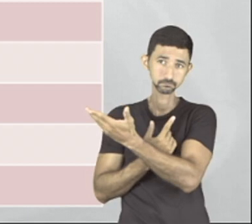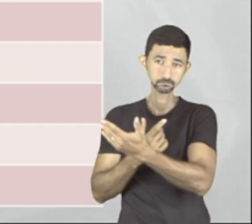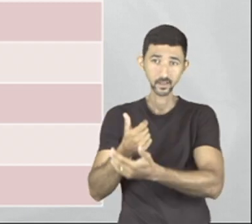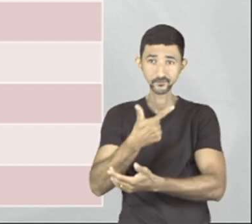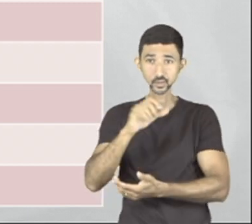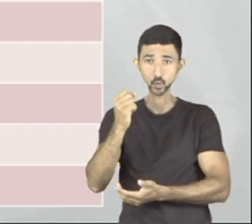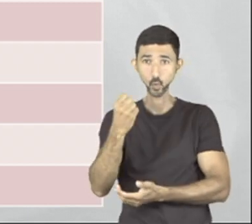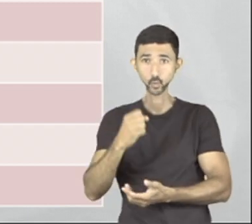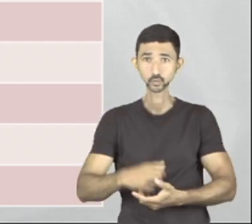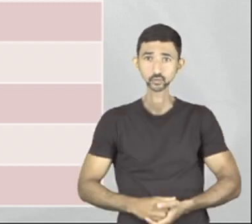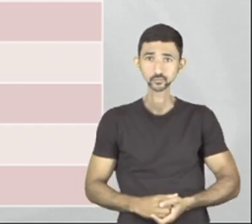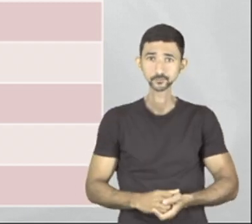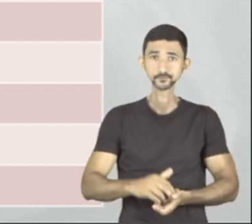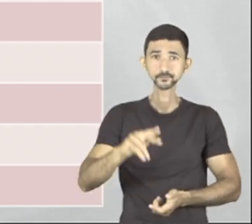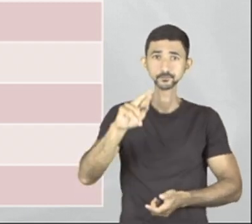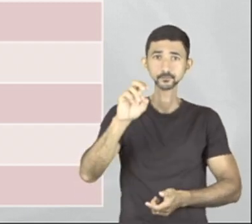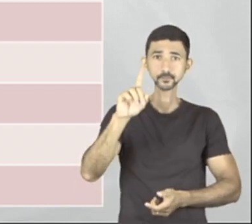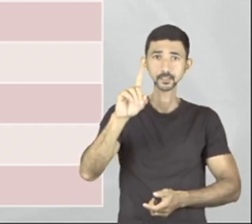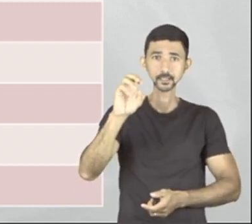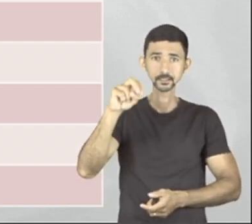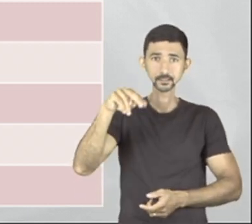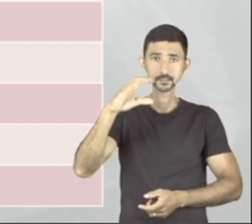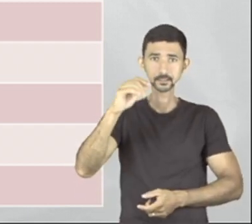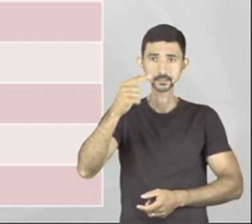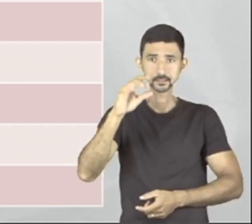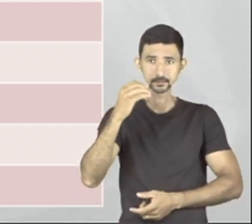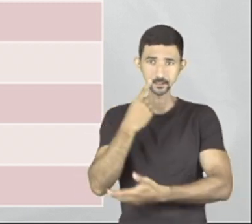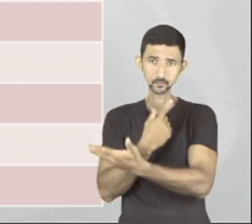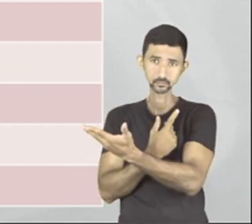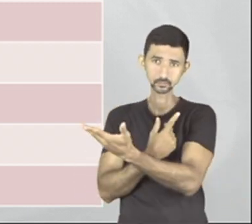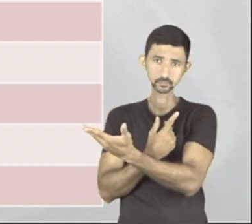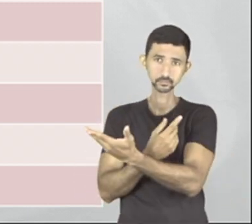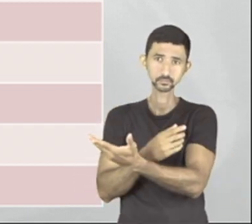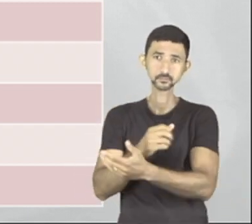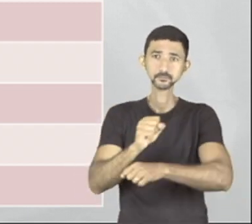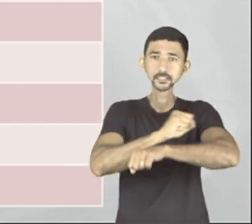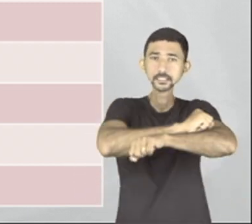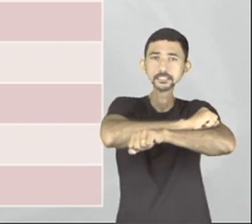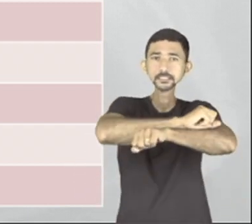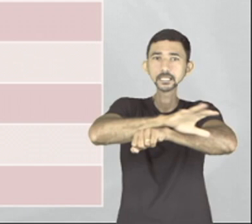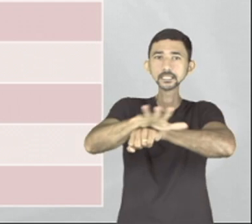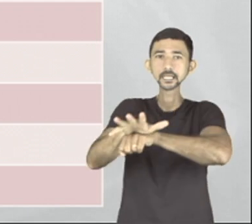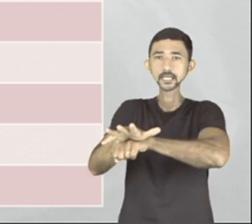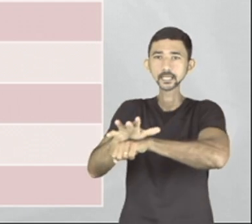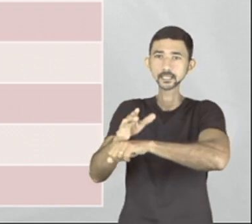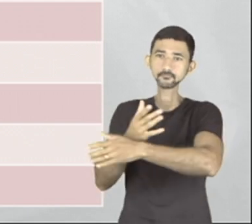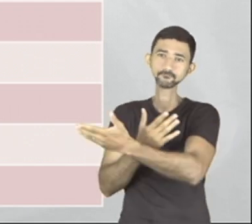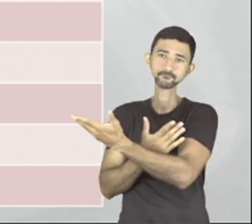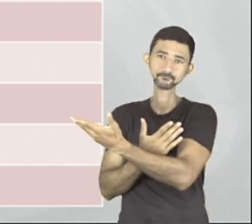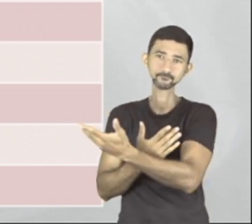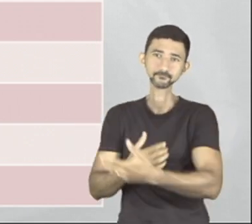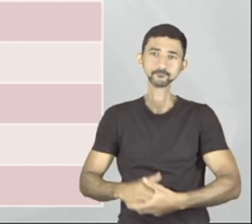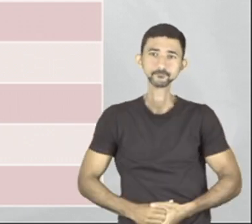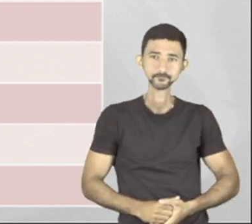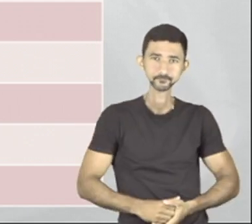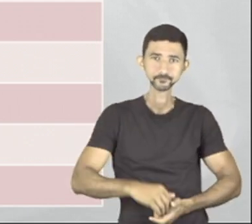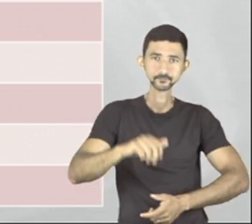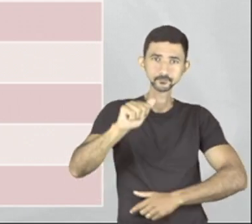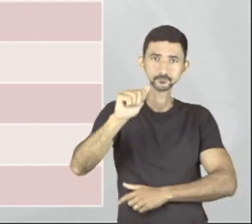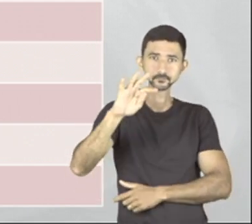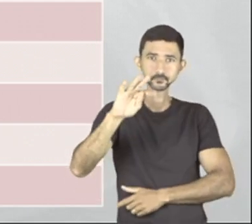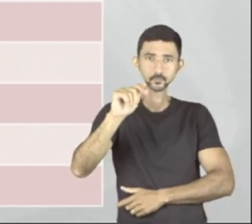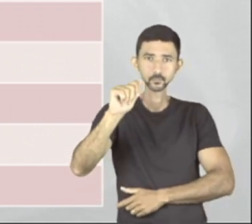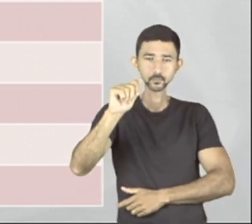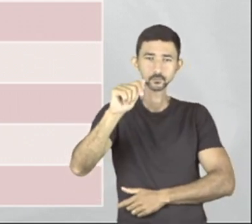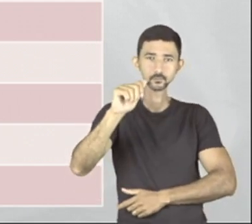28 municípios, Redenção tem 15 municípios, a região geográfica intermediária de Santarém 19,